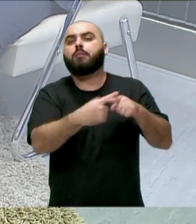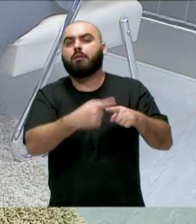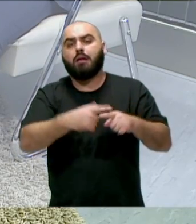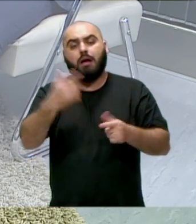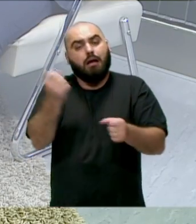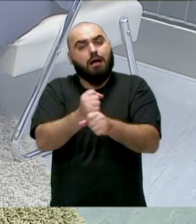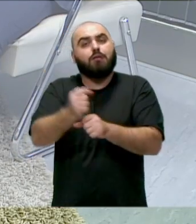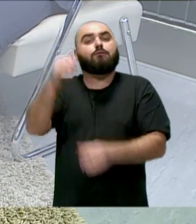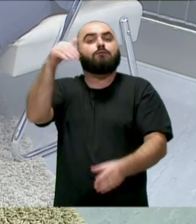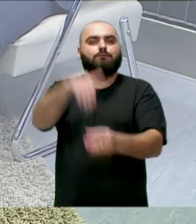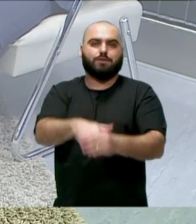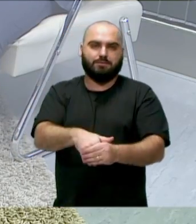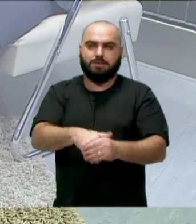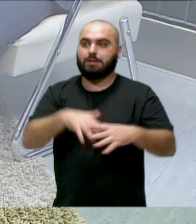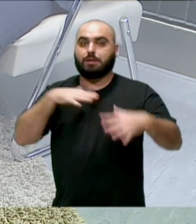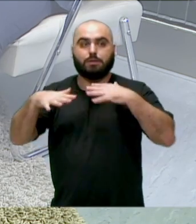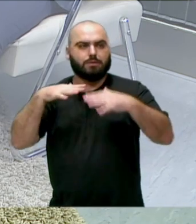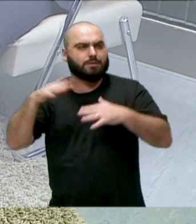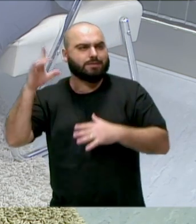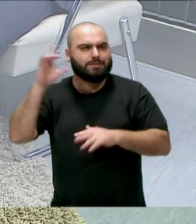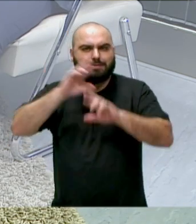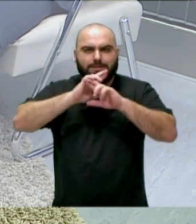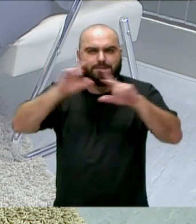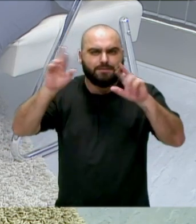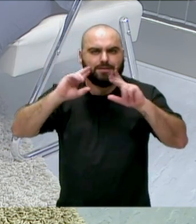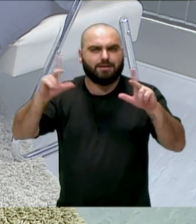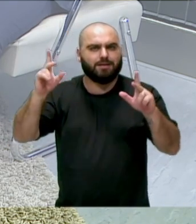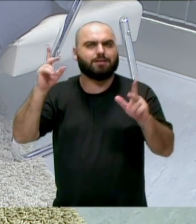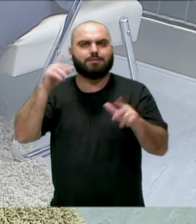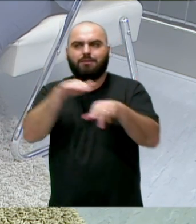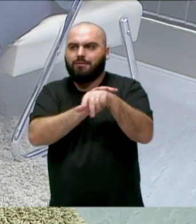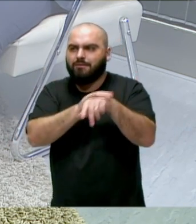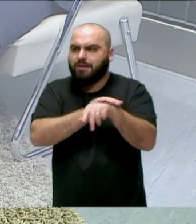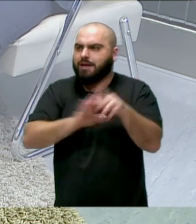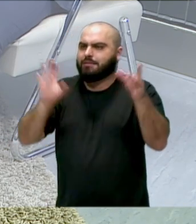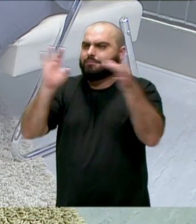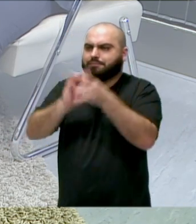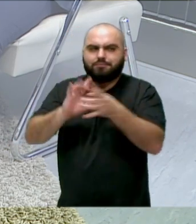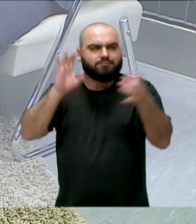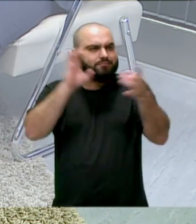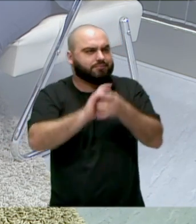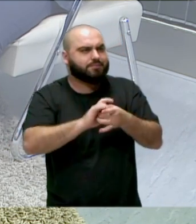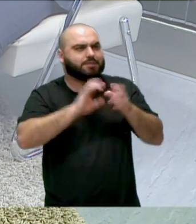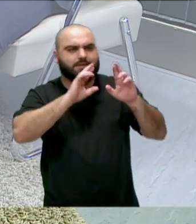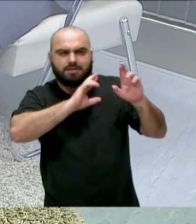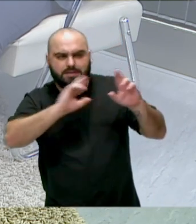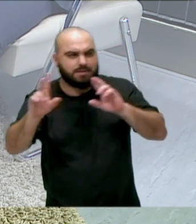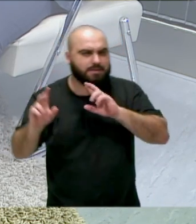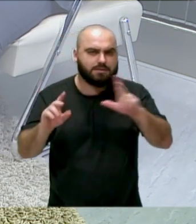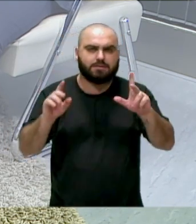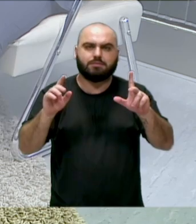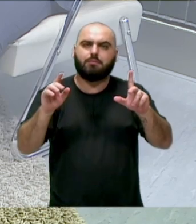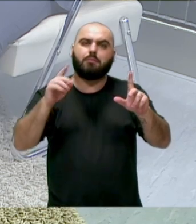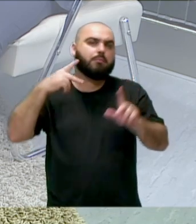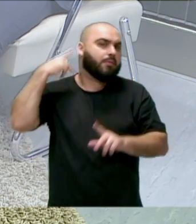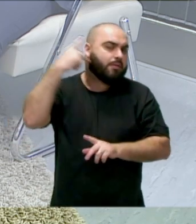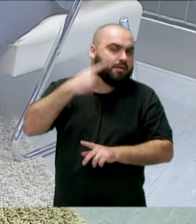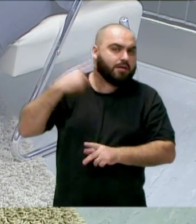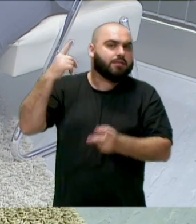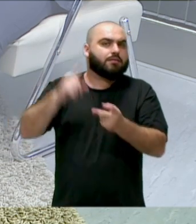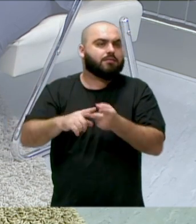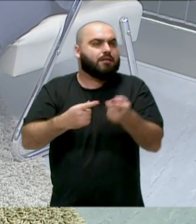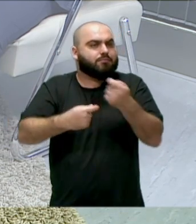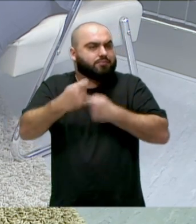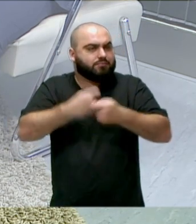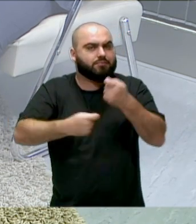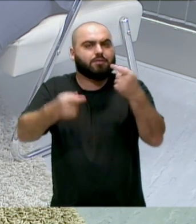Então a movimentação fica diferente, as articulações, as alianças e também as demandas políticas e